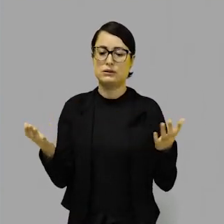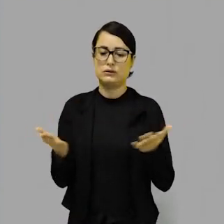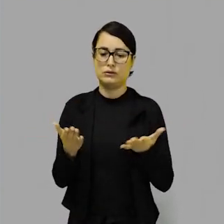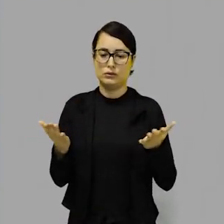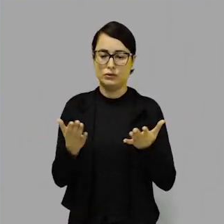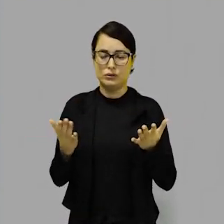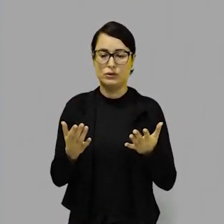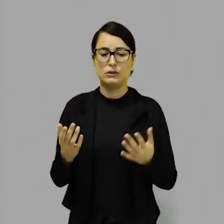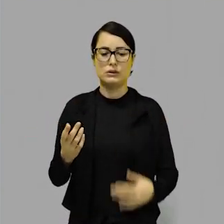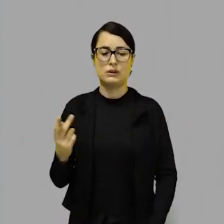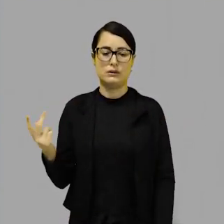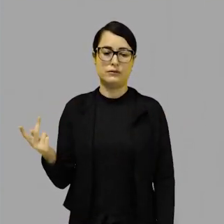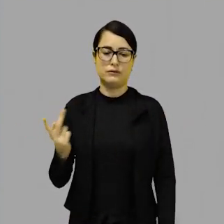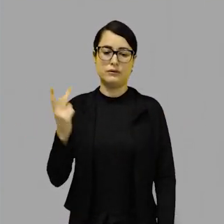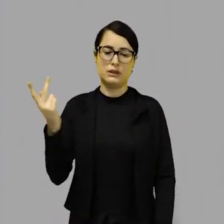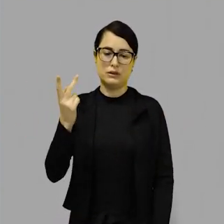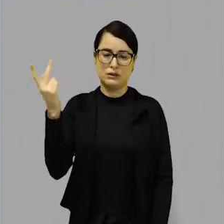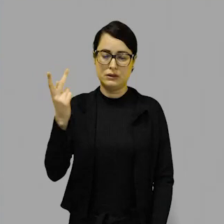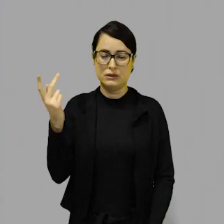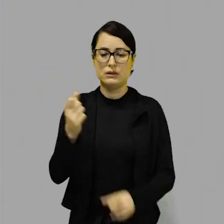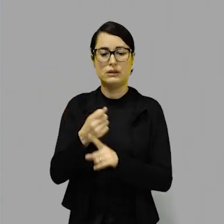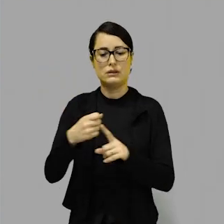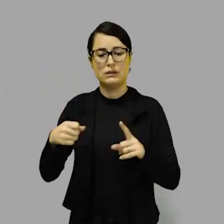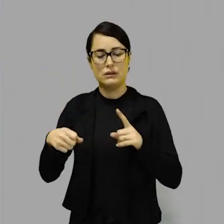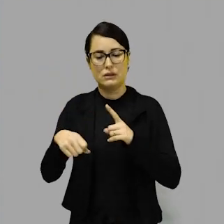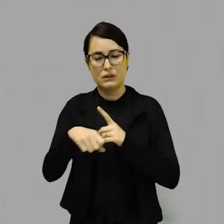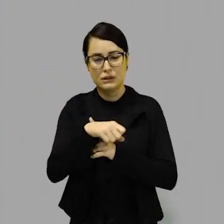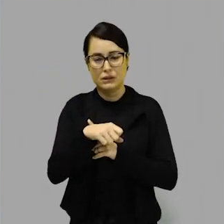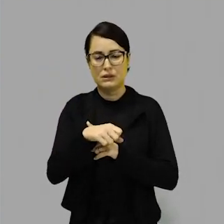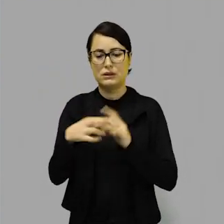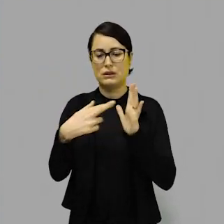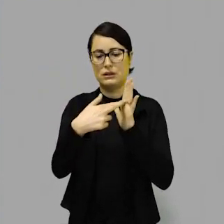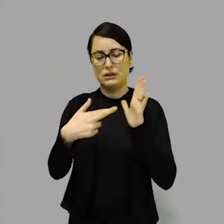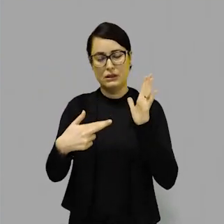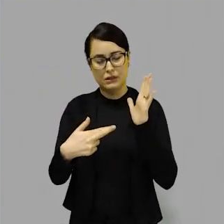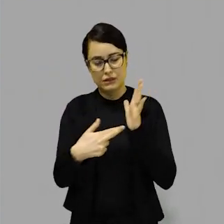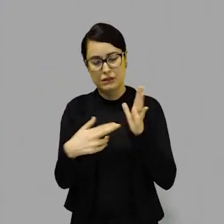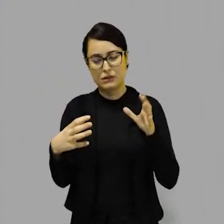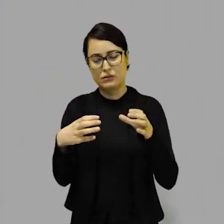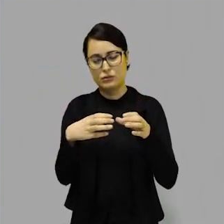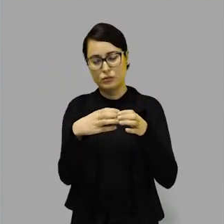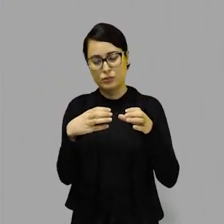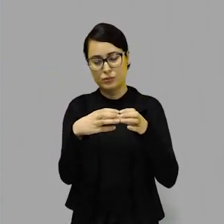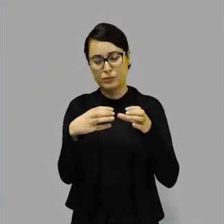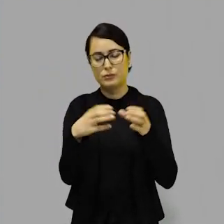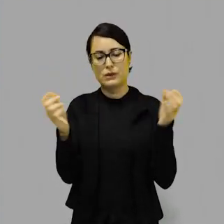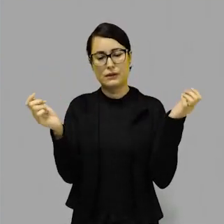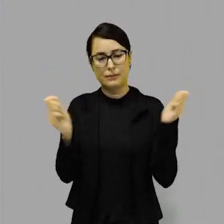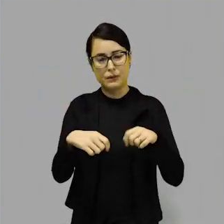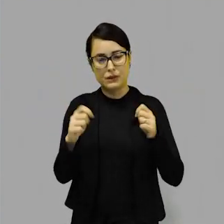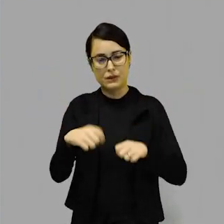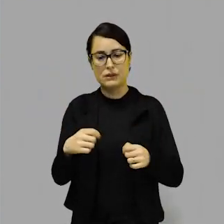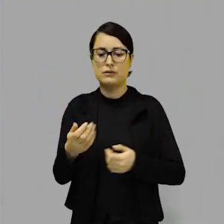valorização da sociedade a partir da criação de regras coletivas que permitem a nossa